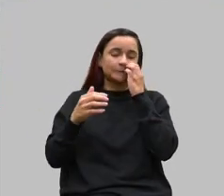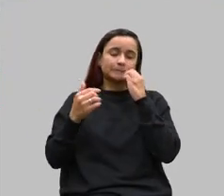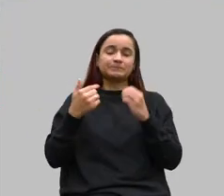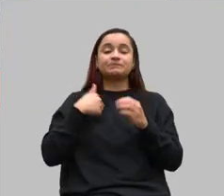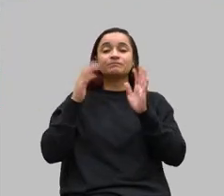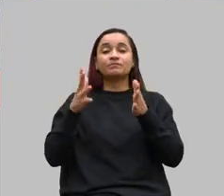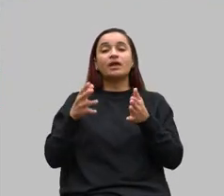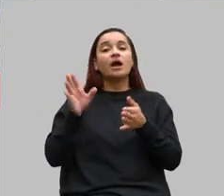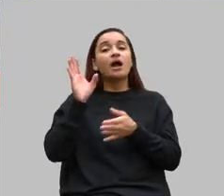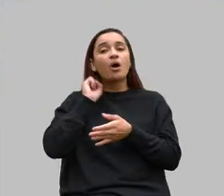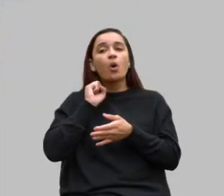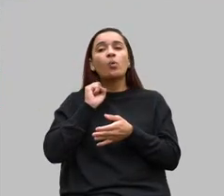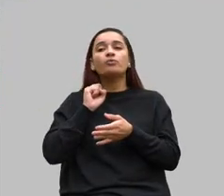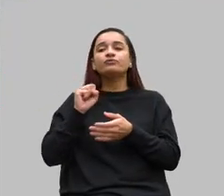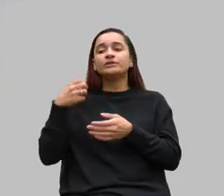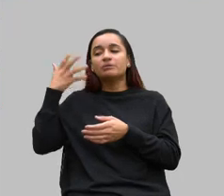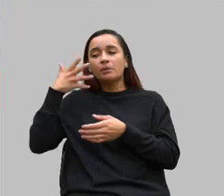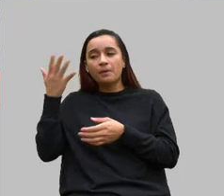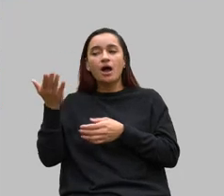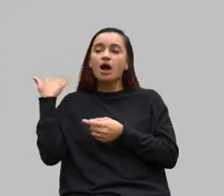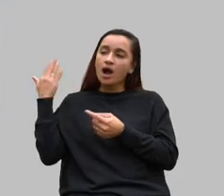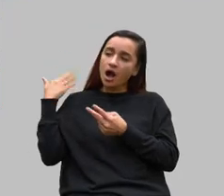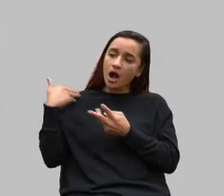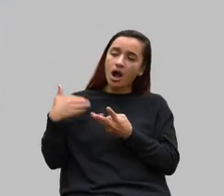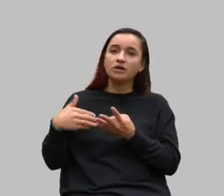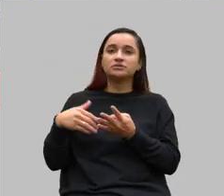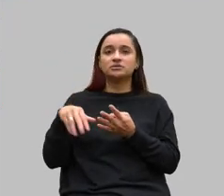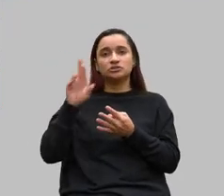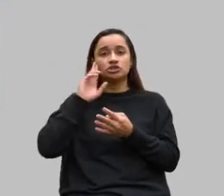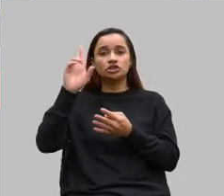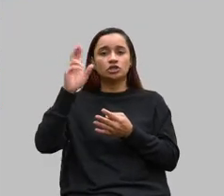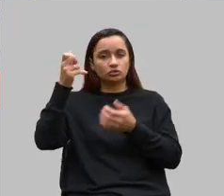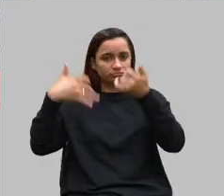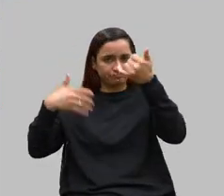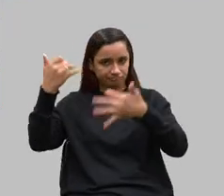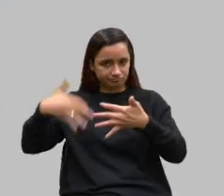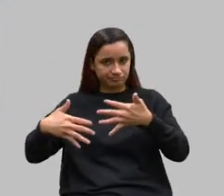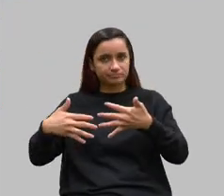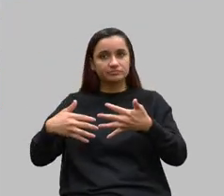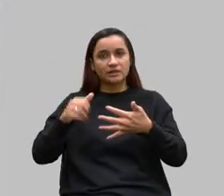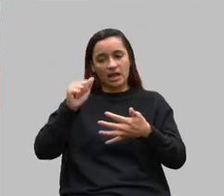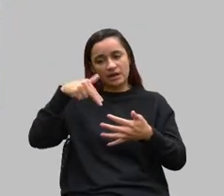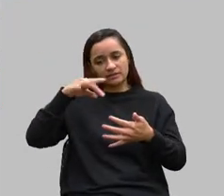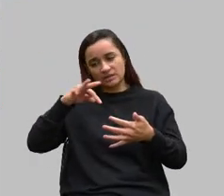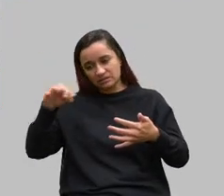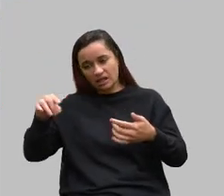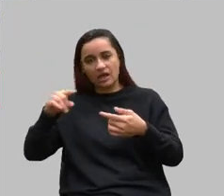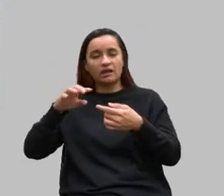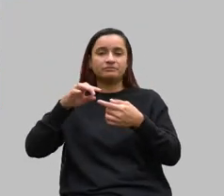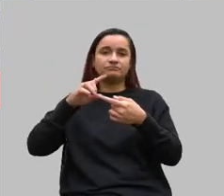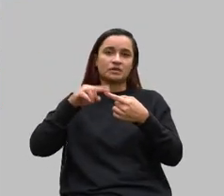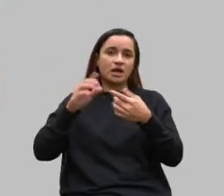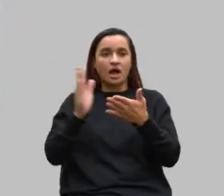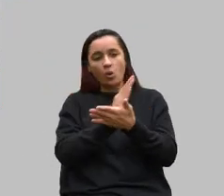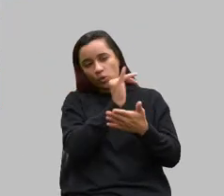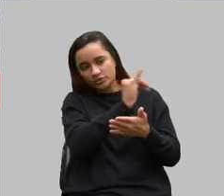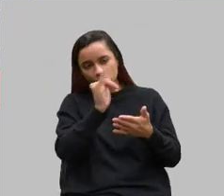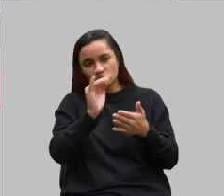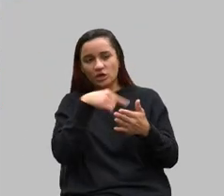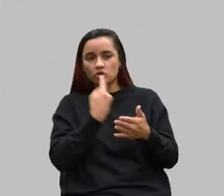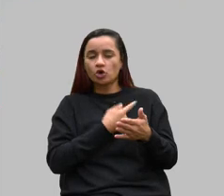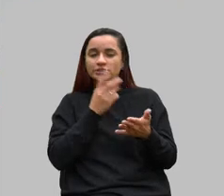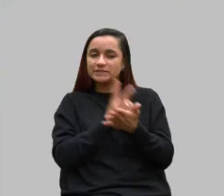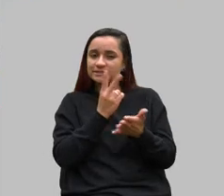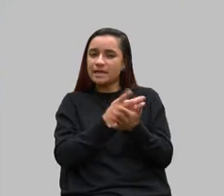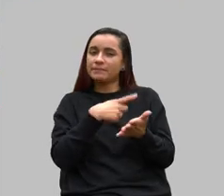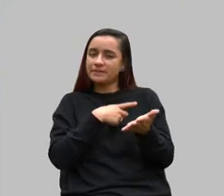colocações do secretário de estado e do diretor da n TT com as com as pessoas instituições com as quais a gente acaba tendo uma